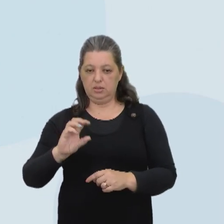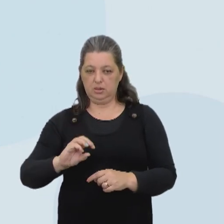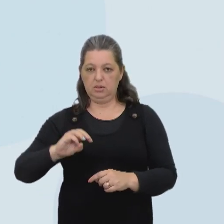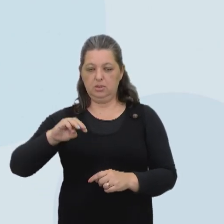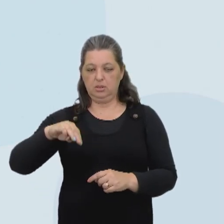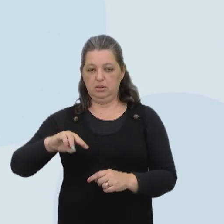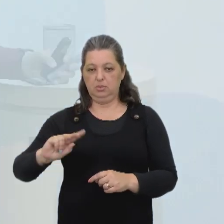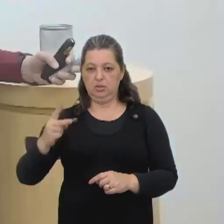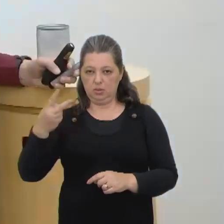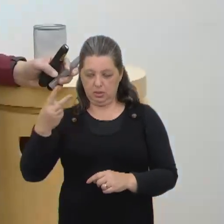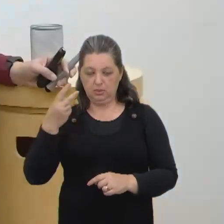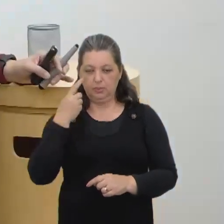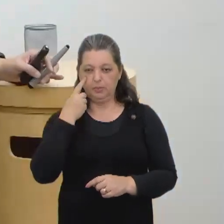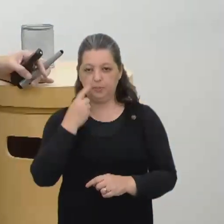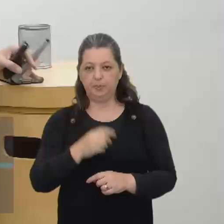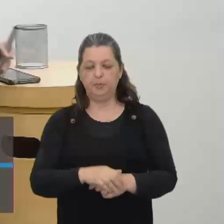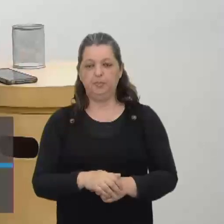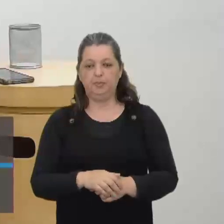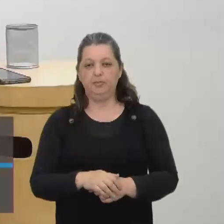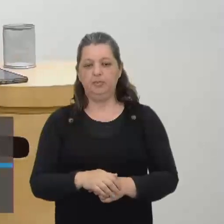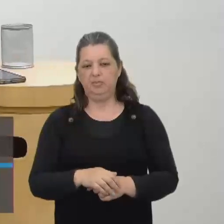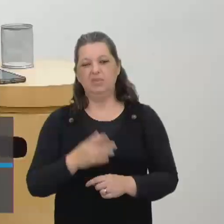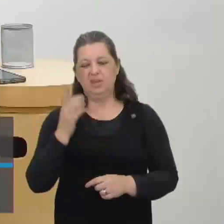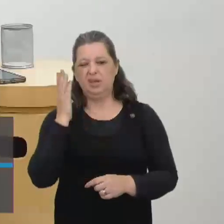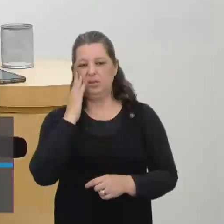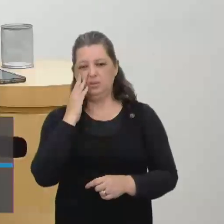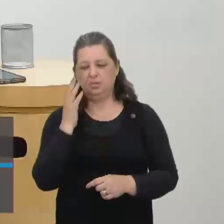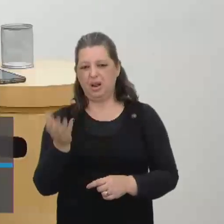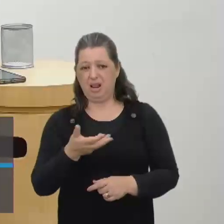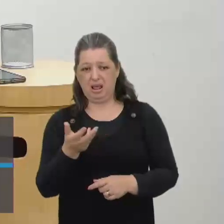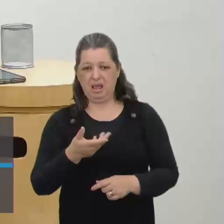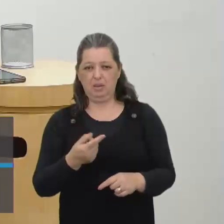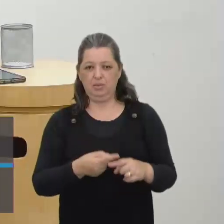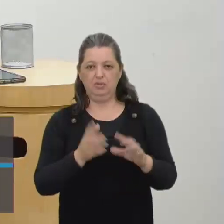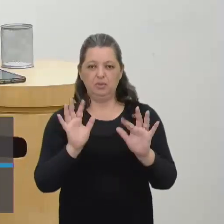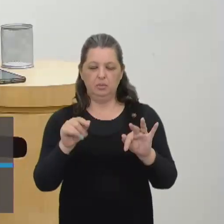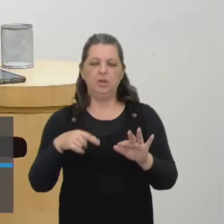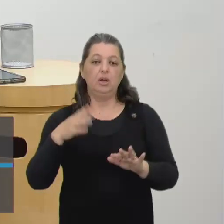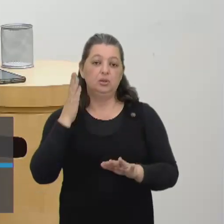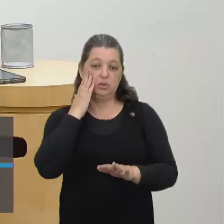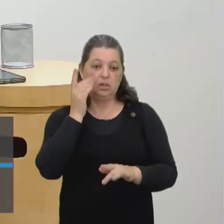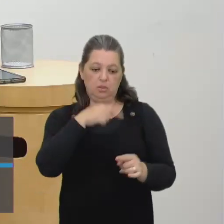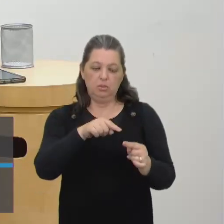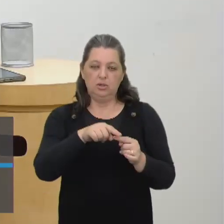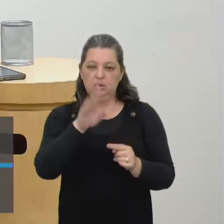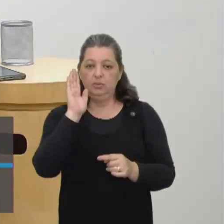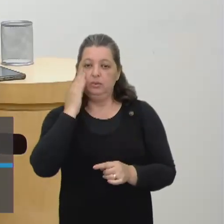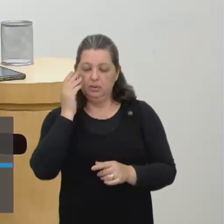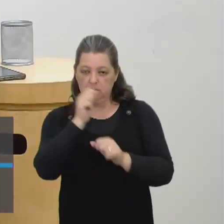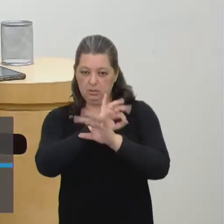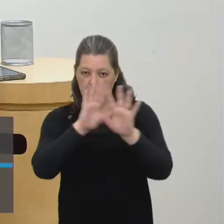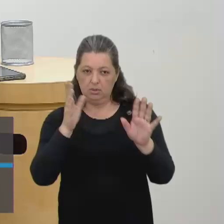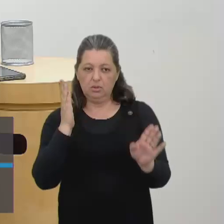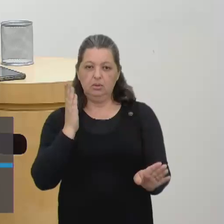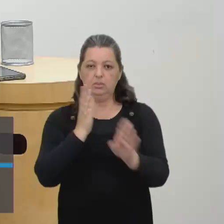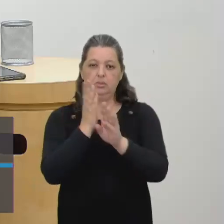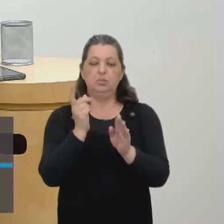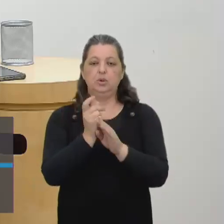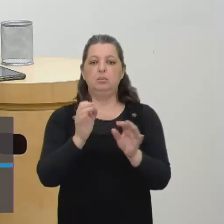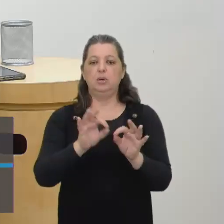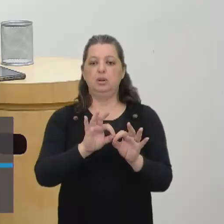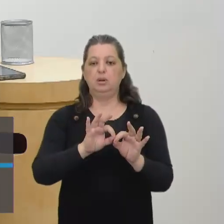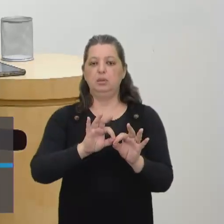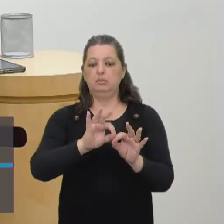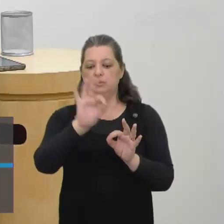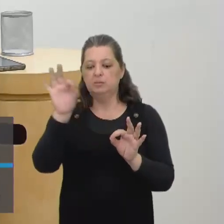105,975 centímetros quadrados. Eu sei que foi meio corridinho esse final, mas eu sei que você entendeu o objetivo, que era descobrir quando se calcula a área,